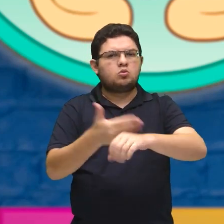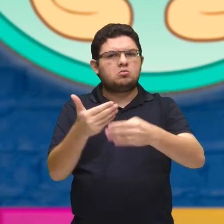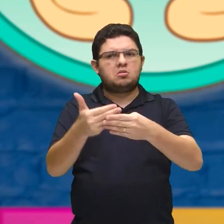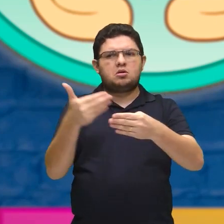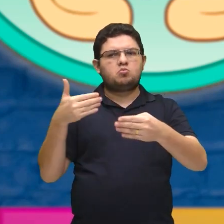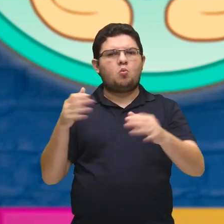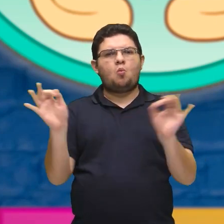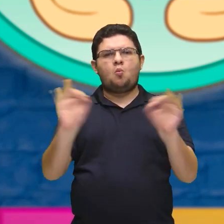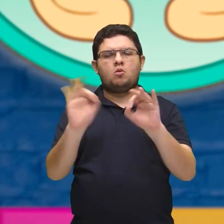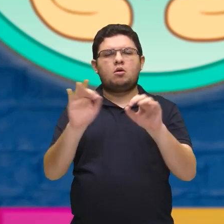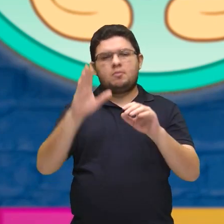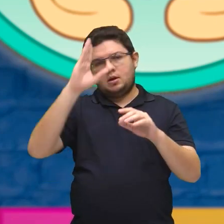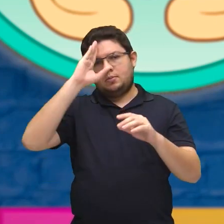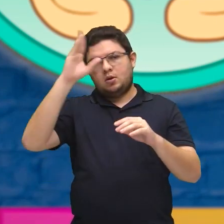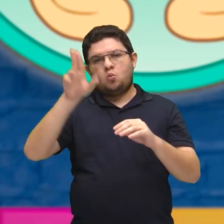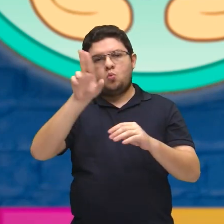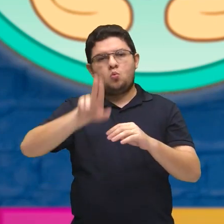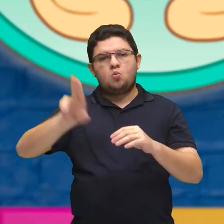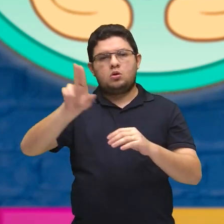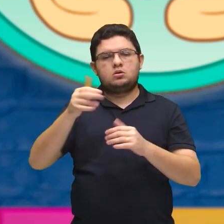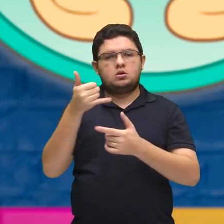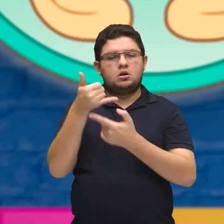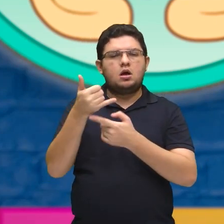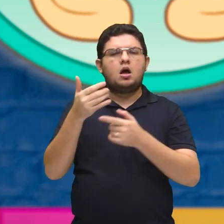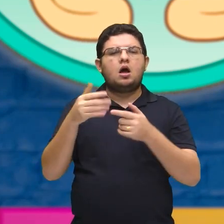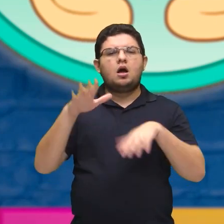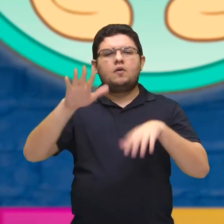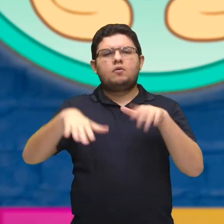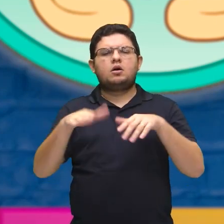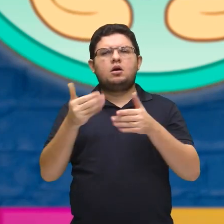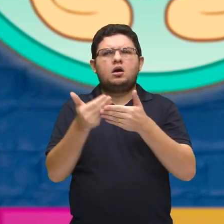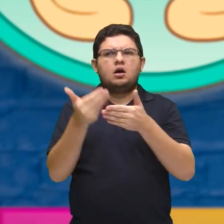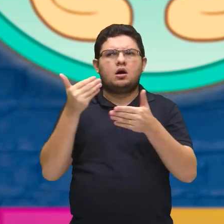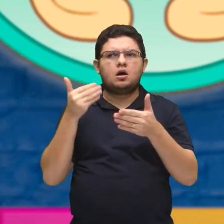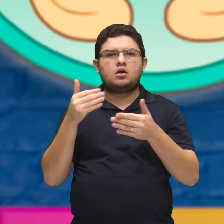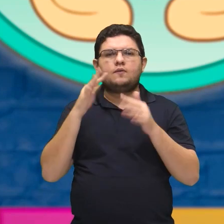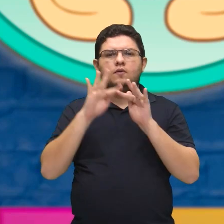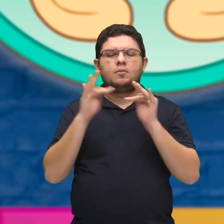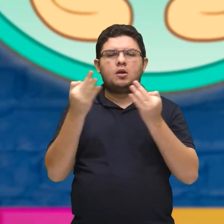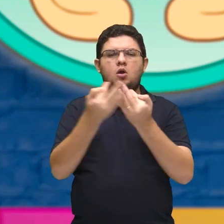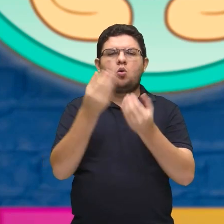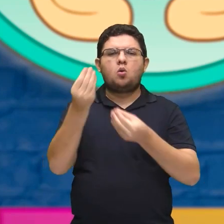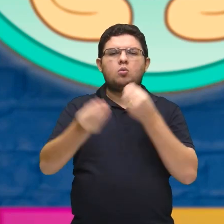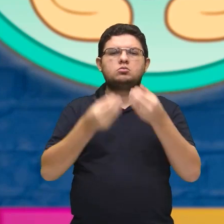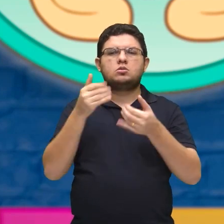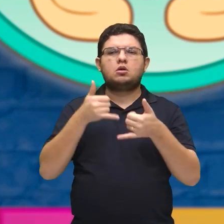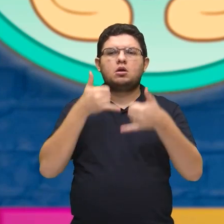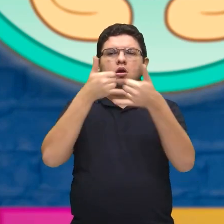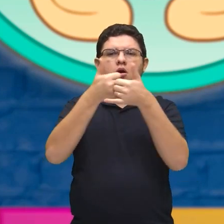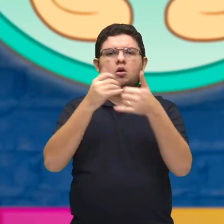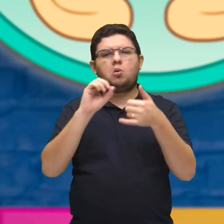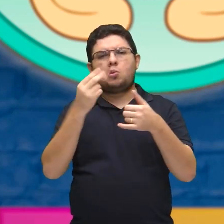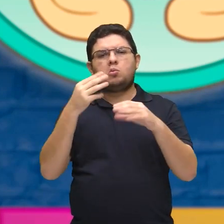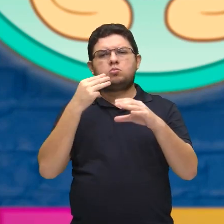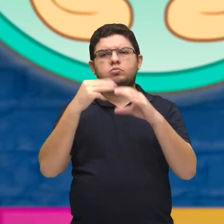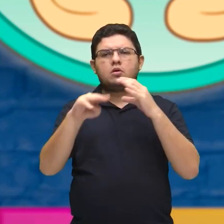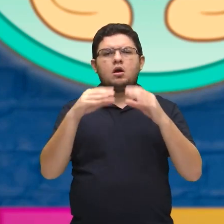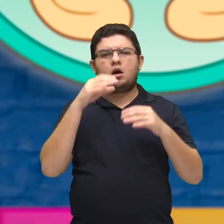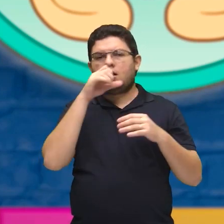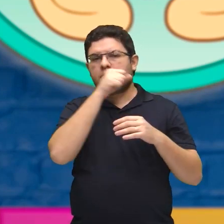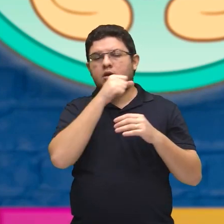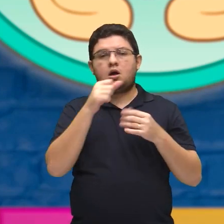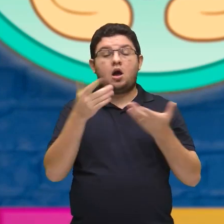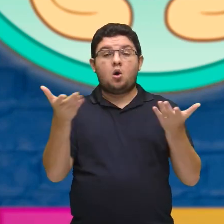celular. Às vezes, os pais só tinham a situação de ligar e receber mensagem, pronto. Agora tem que